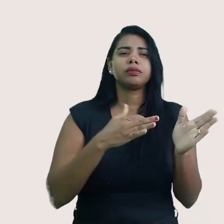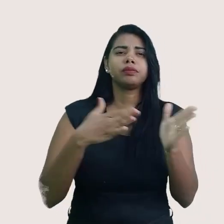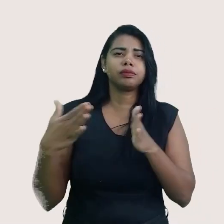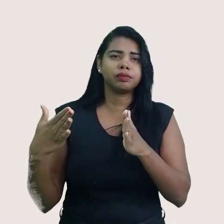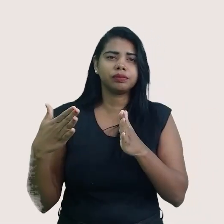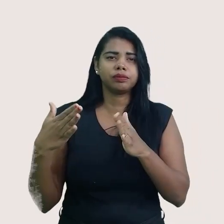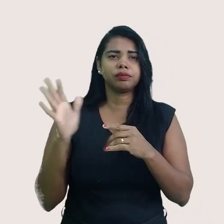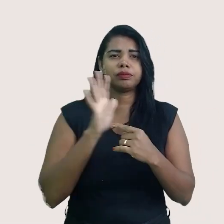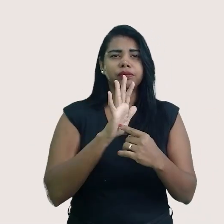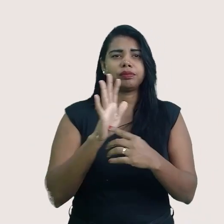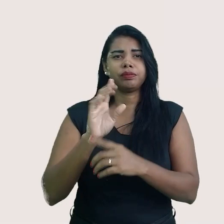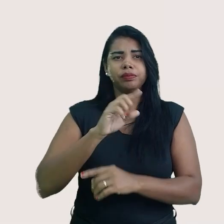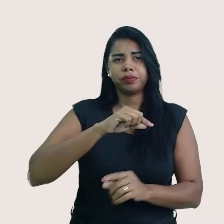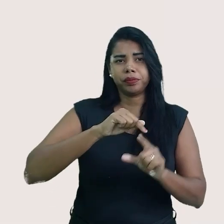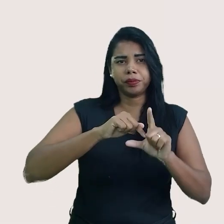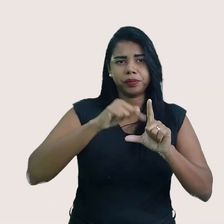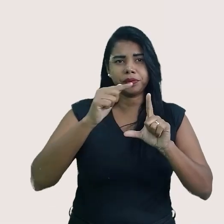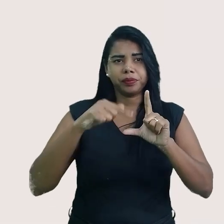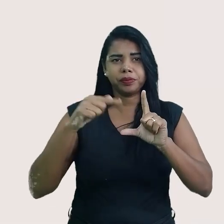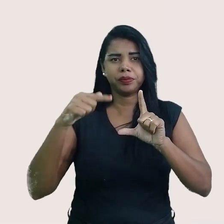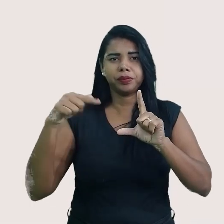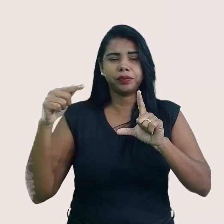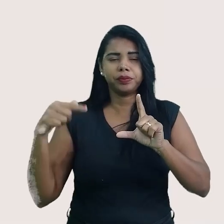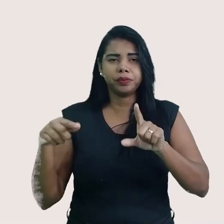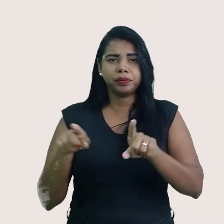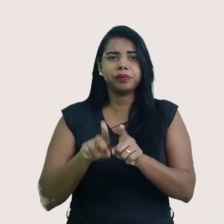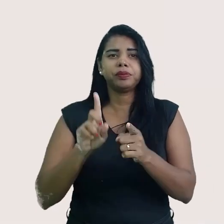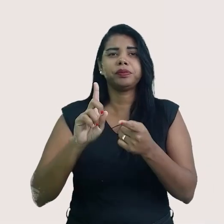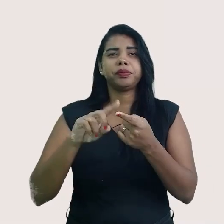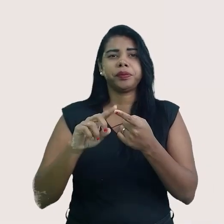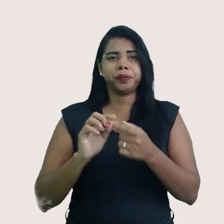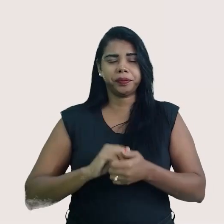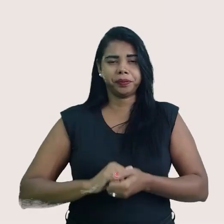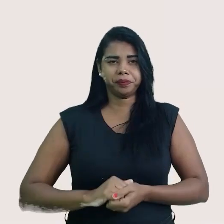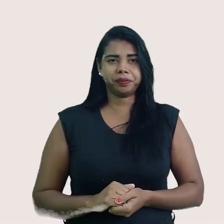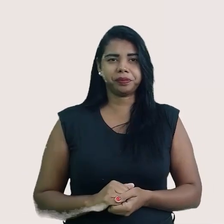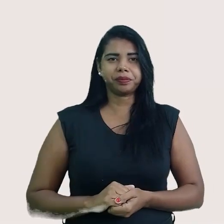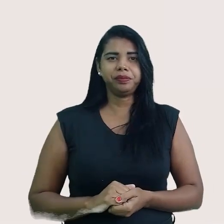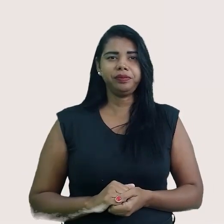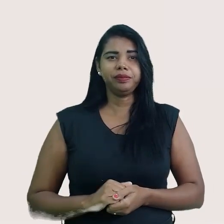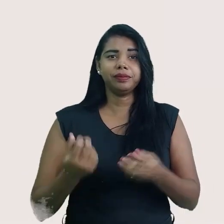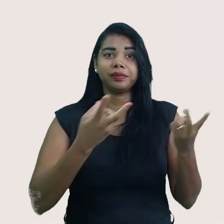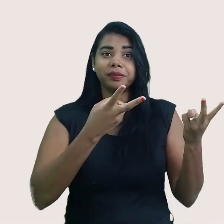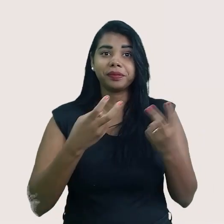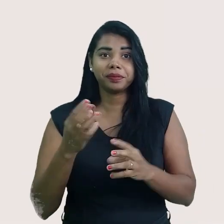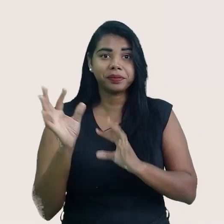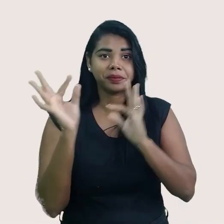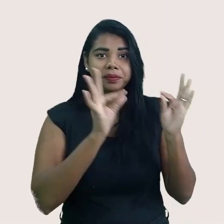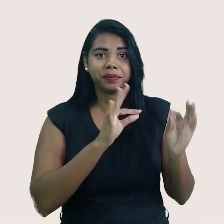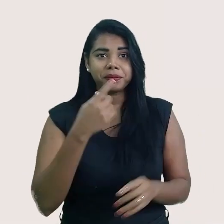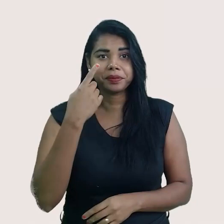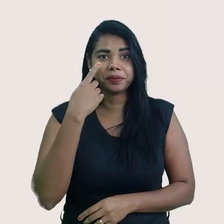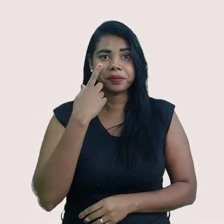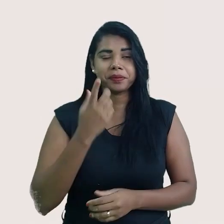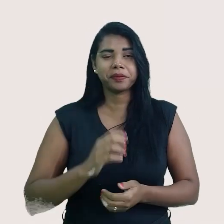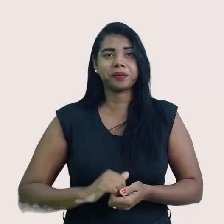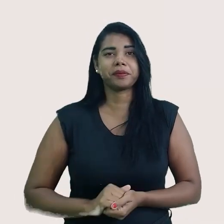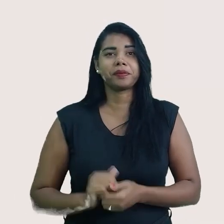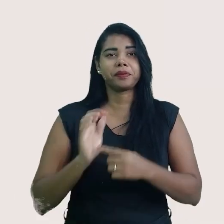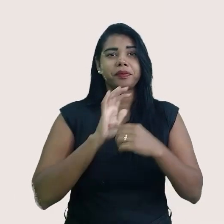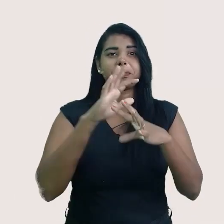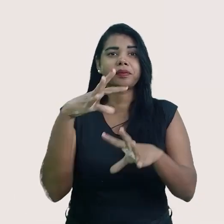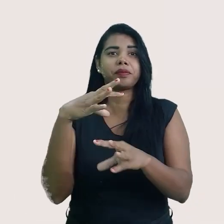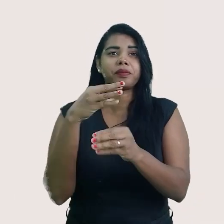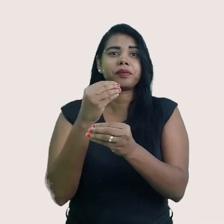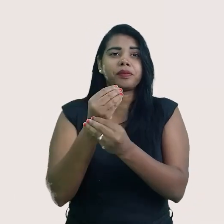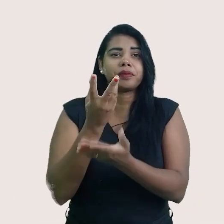do comprimento de onda. Equivale a uma mudança de meio comprimento de onda. Preste atenção nisso aí. Parte refratada